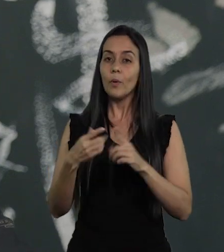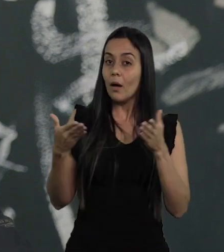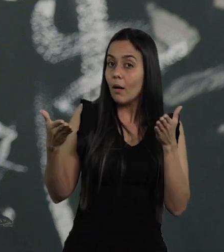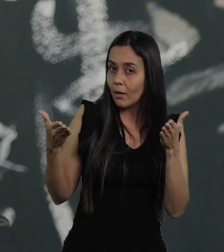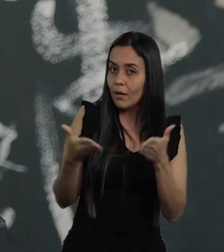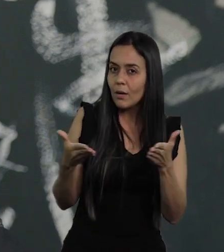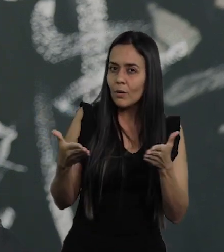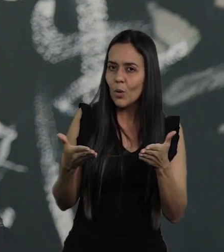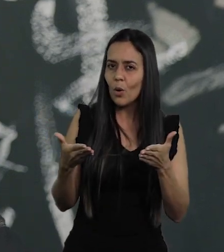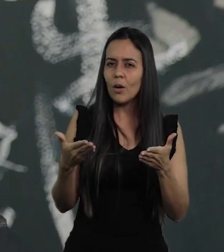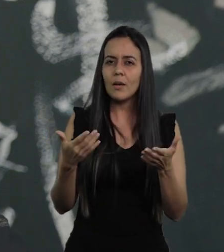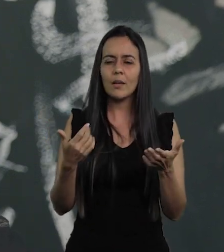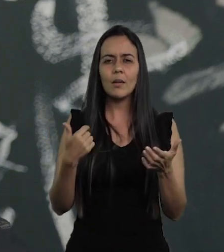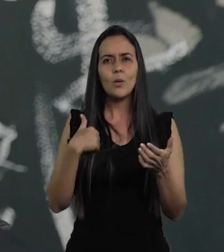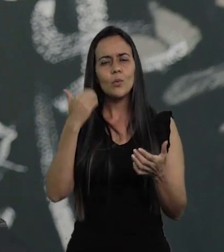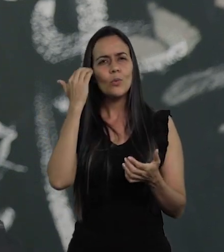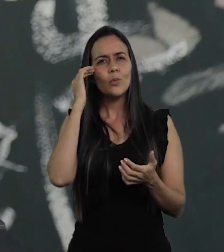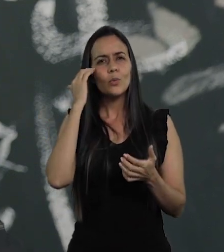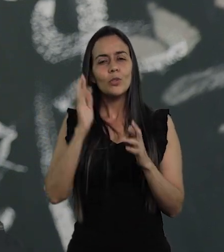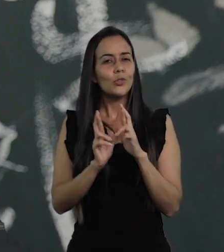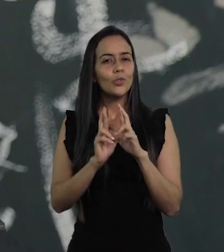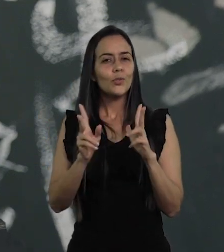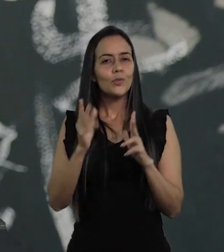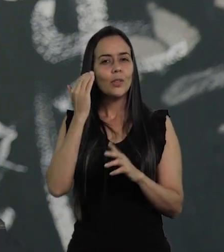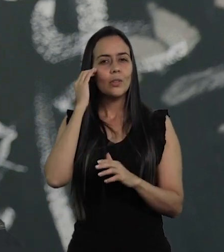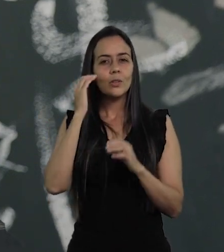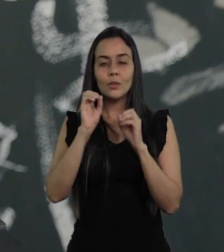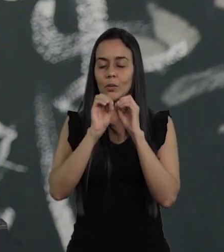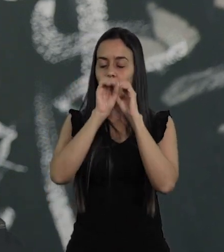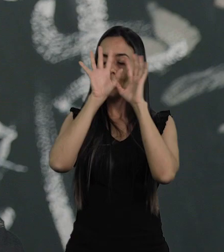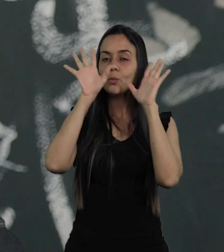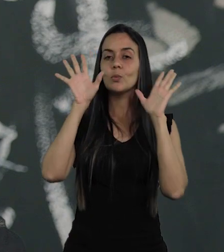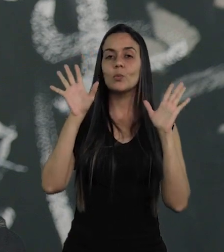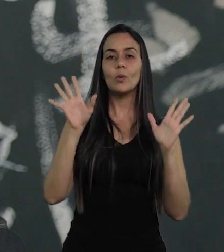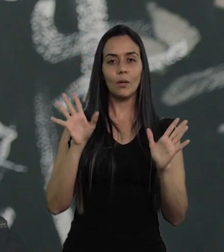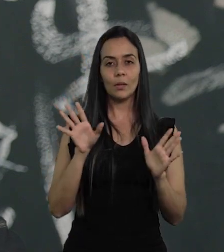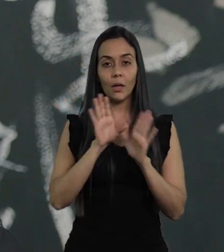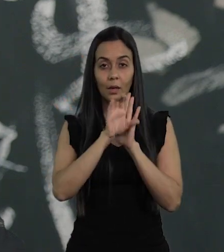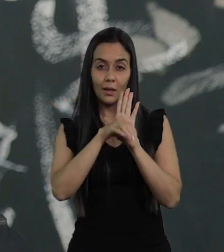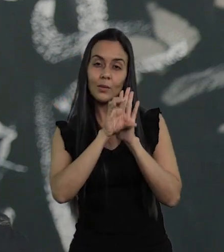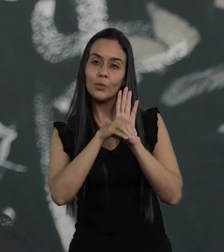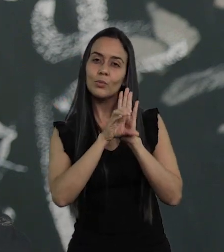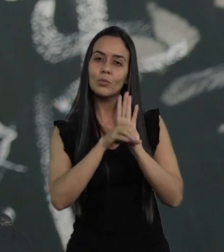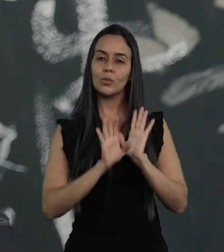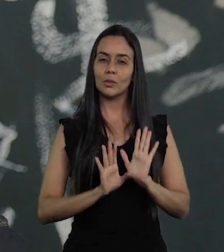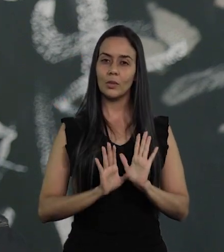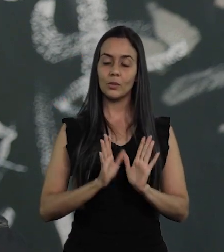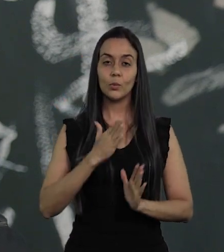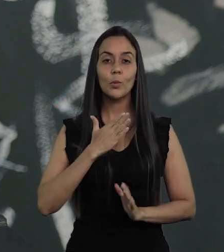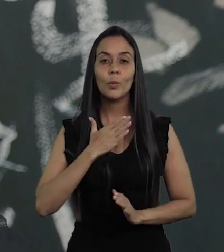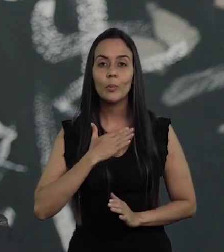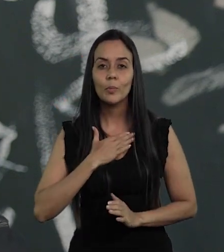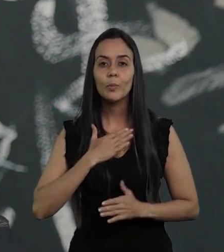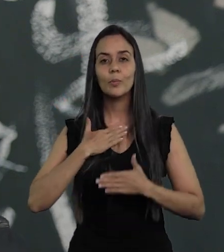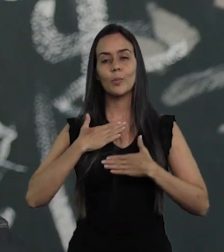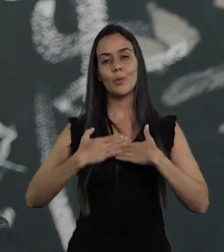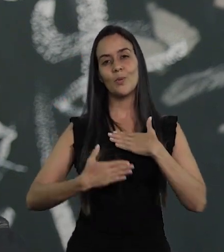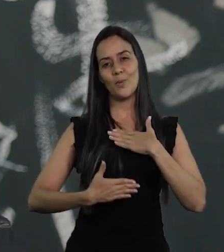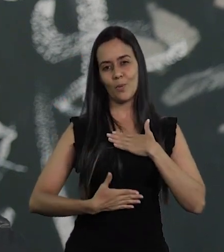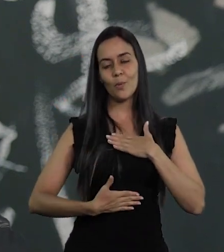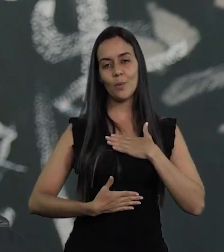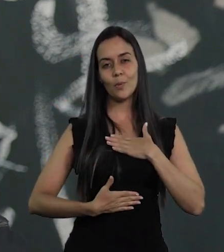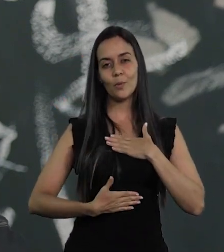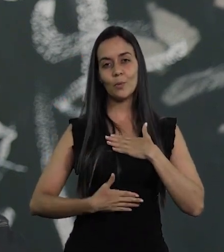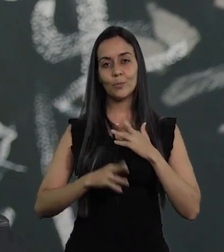está se aproximando a uma outra coisa, sabe, que ele é outro tônus, que é o